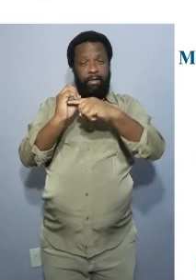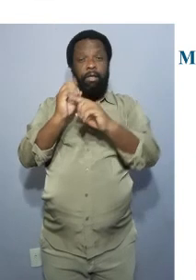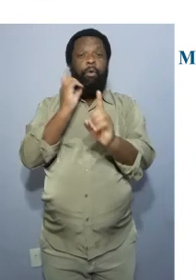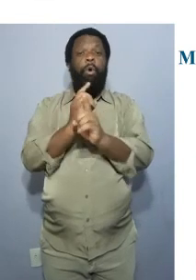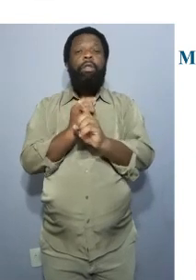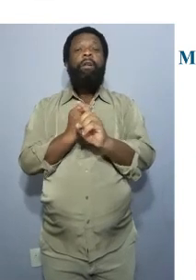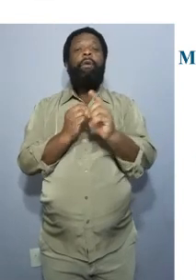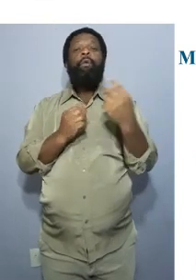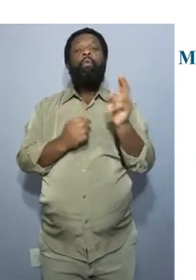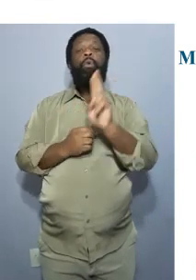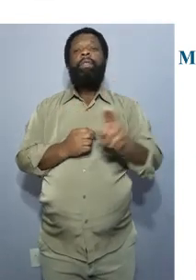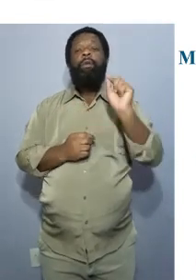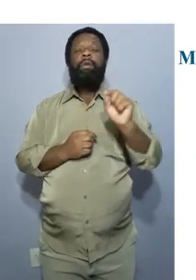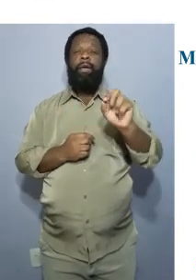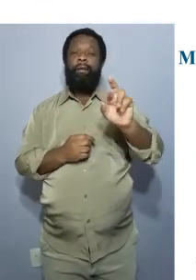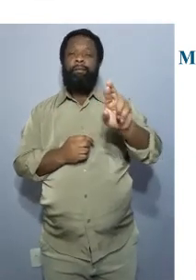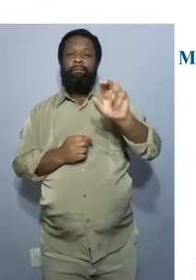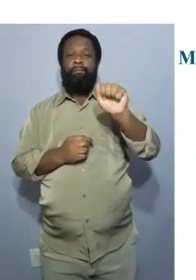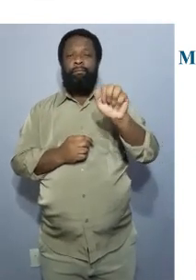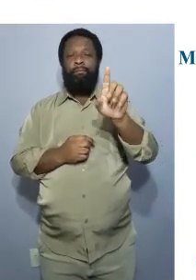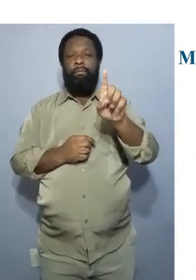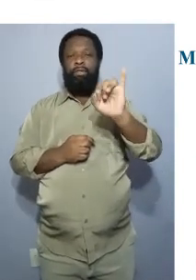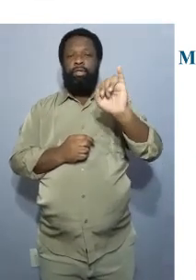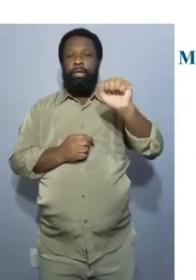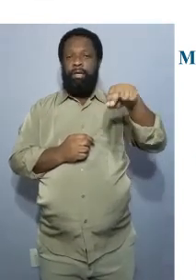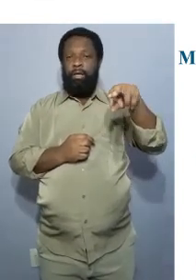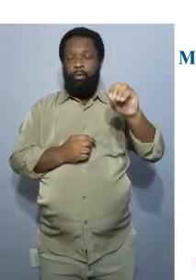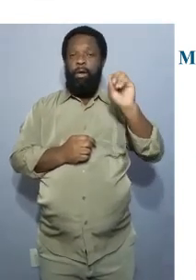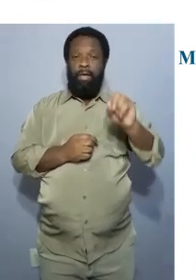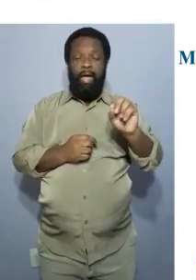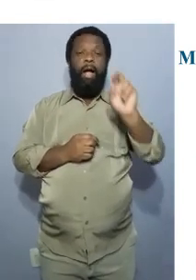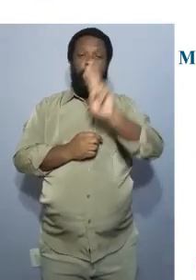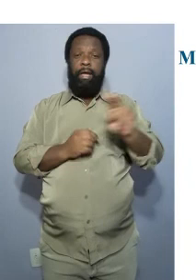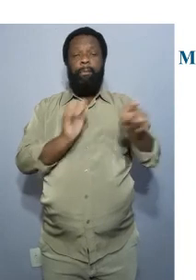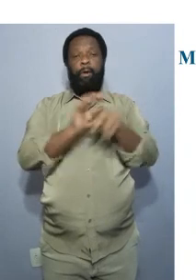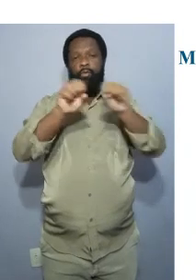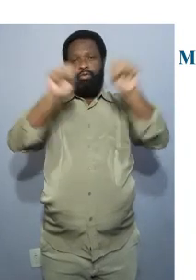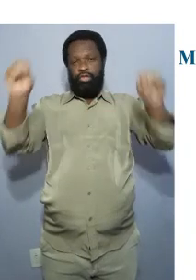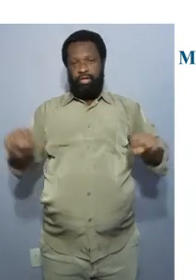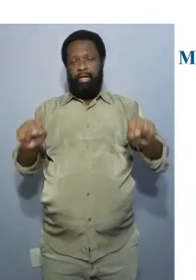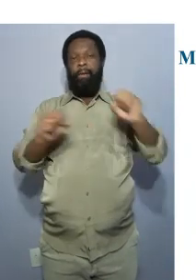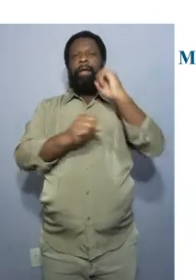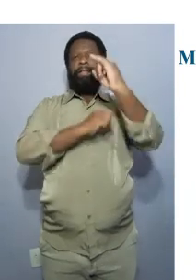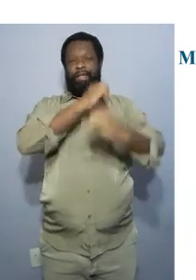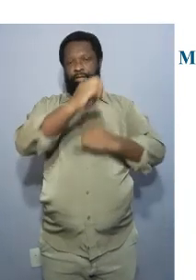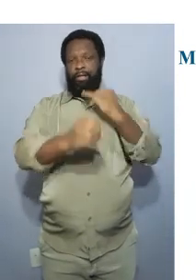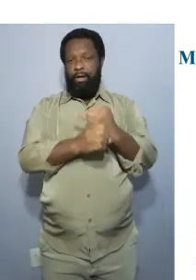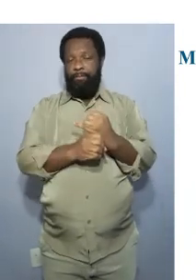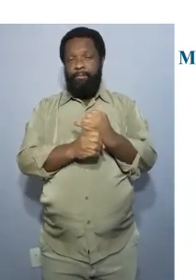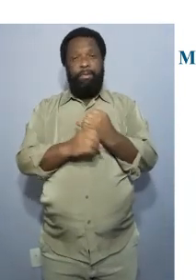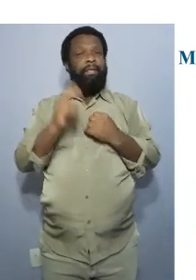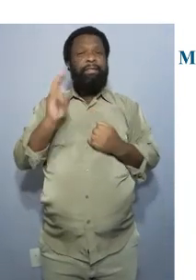ângulo, vai ser encontrado em radiano, que vai ser a nossa unidade no sistema internacional, ok? Então, a